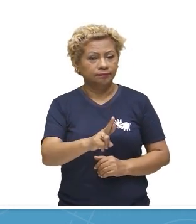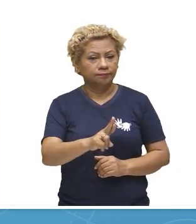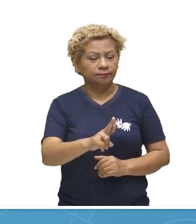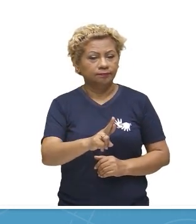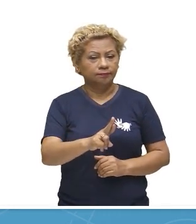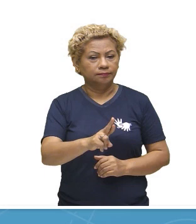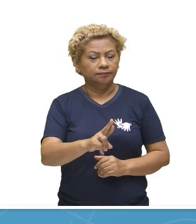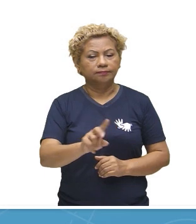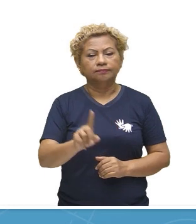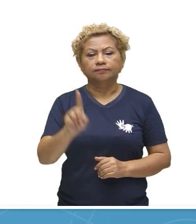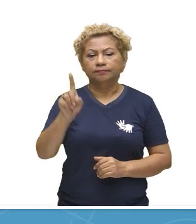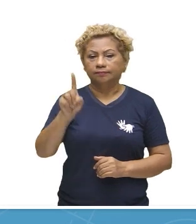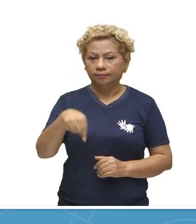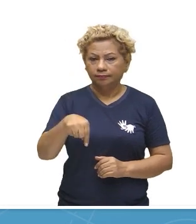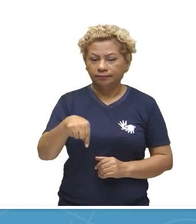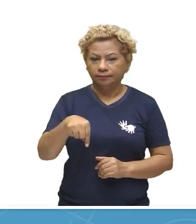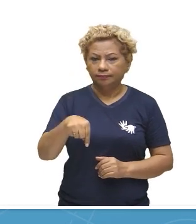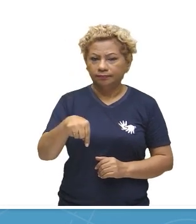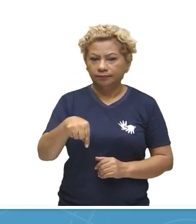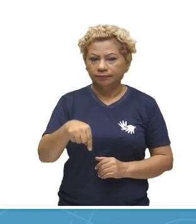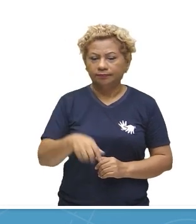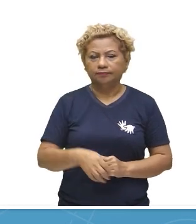por 2 vai dar